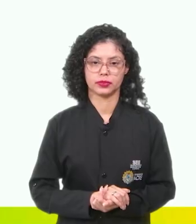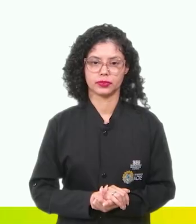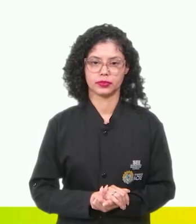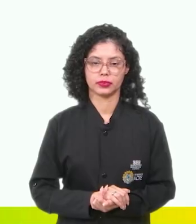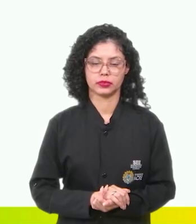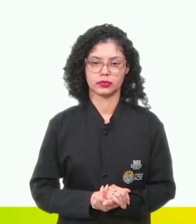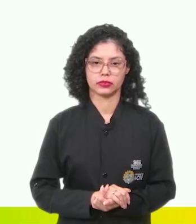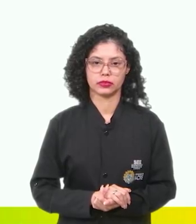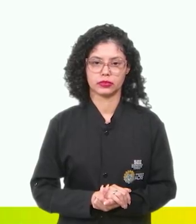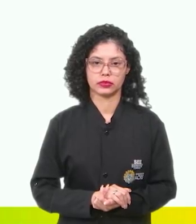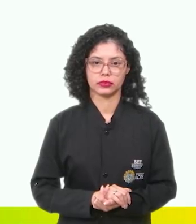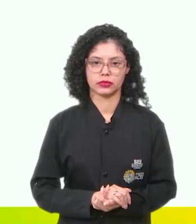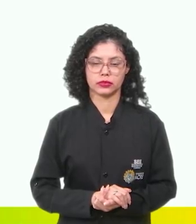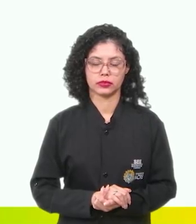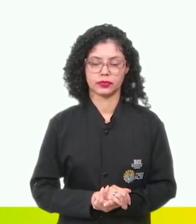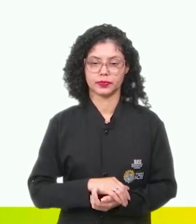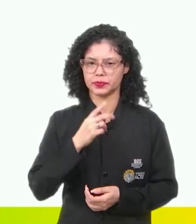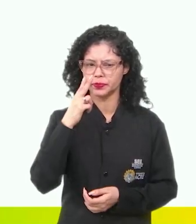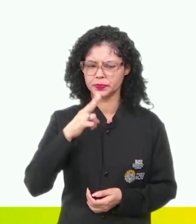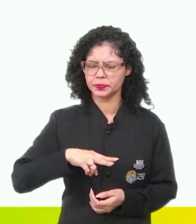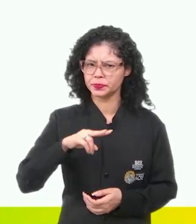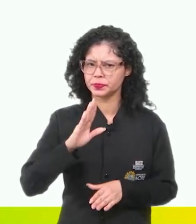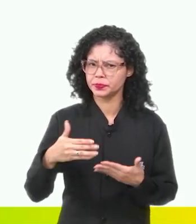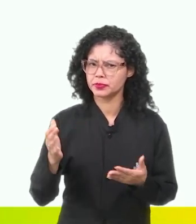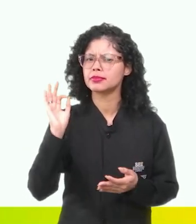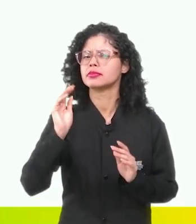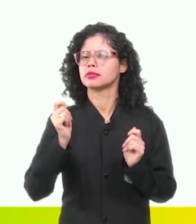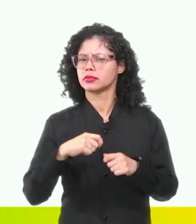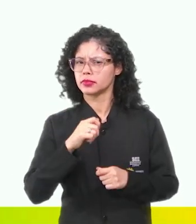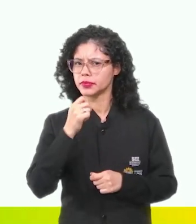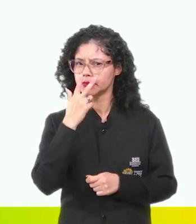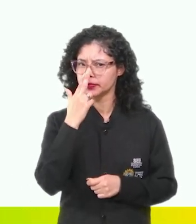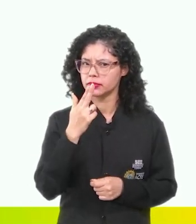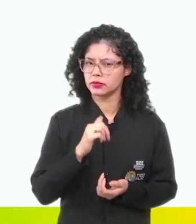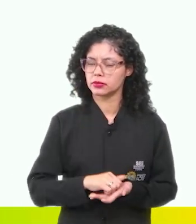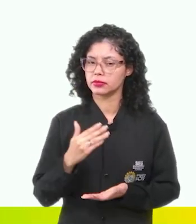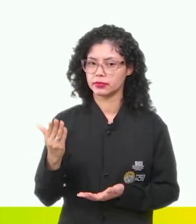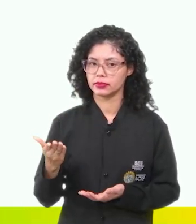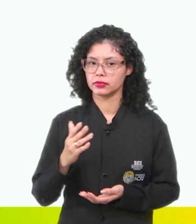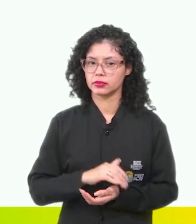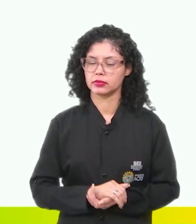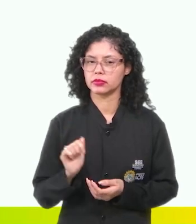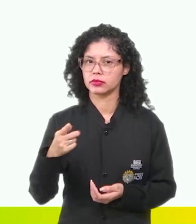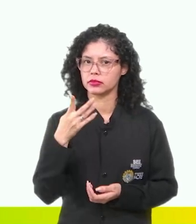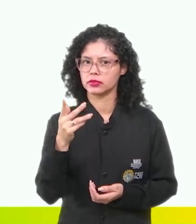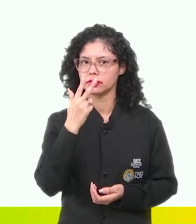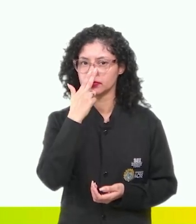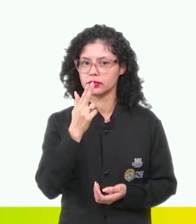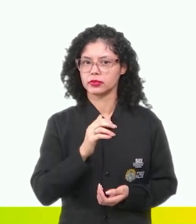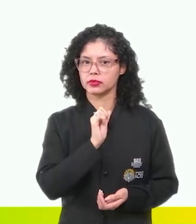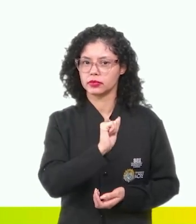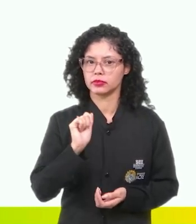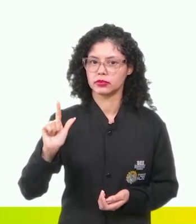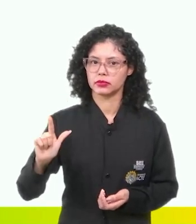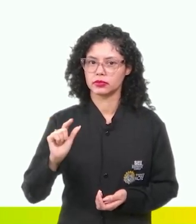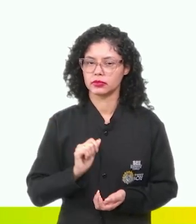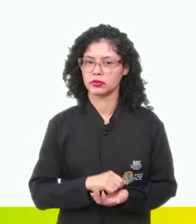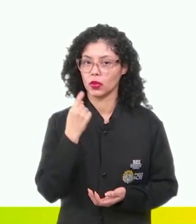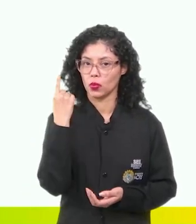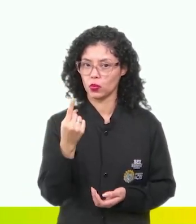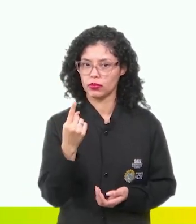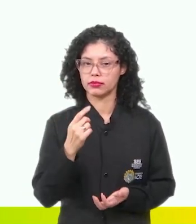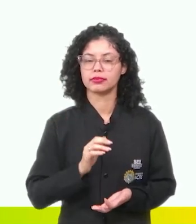bezinho. Aí eu vou analisar qual a probabilidade de aparecer esse aqui, ó. Quantas vezes está aparecendo azinho, azinho? Uma